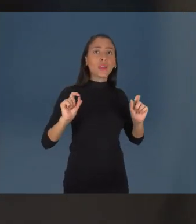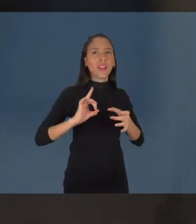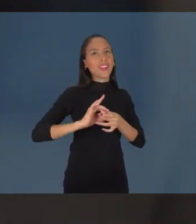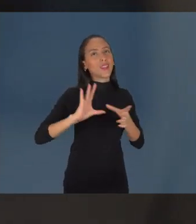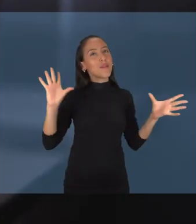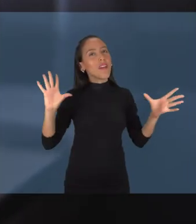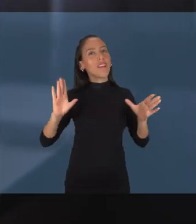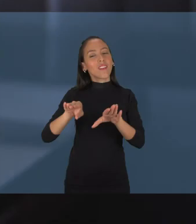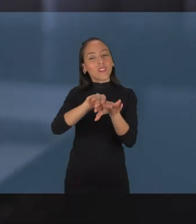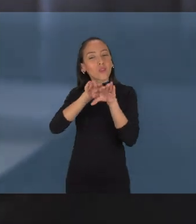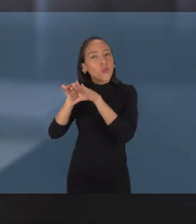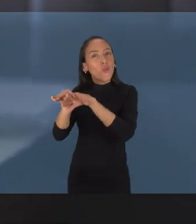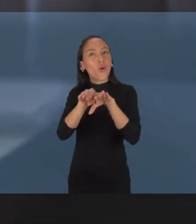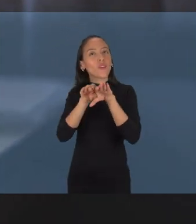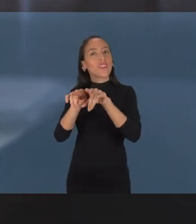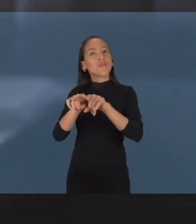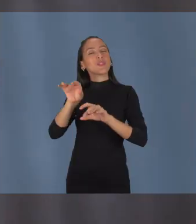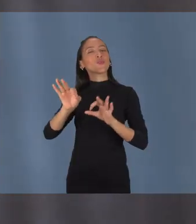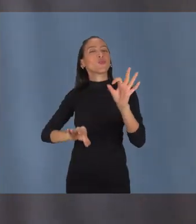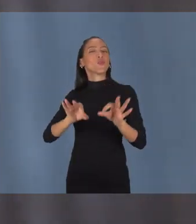igualdade, justiça.